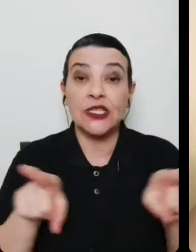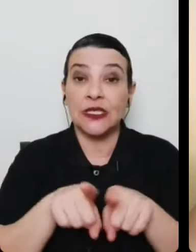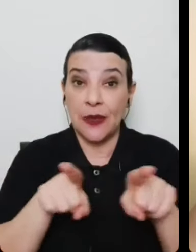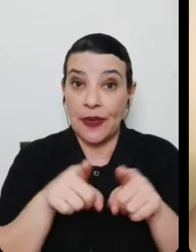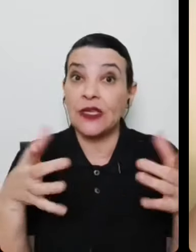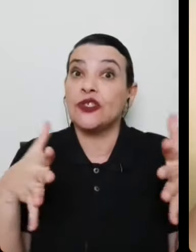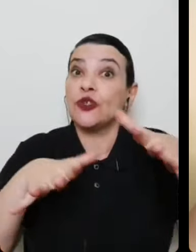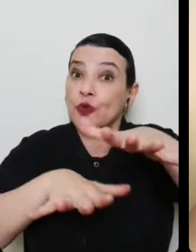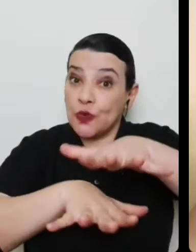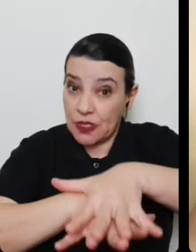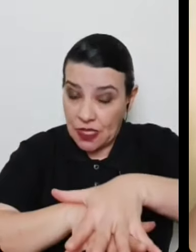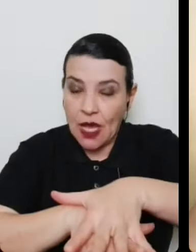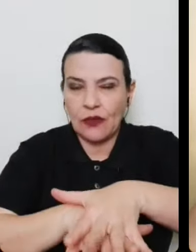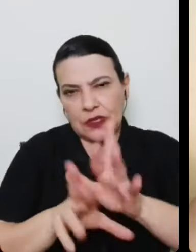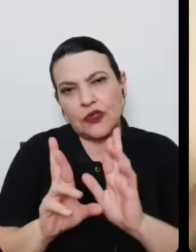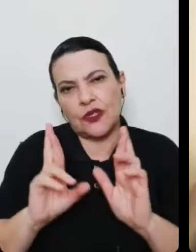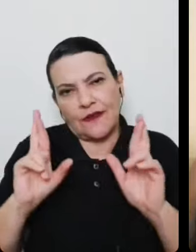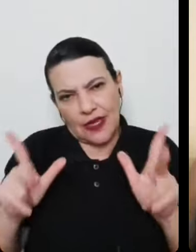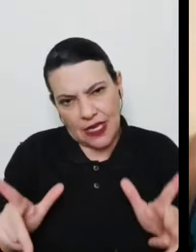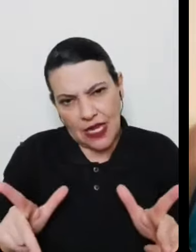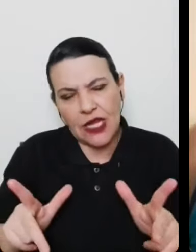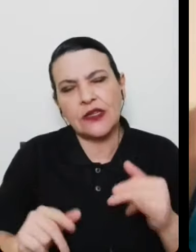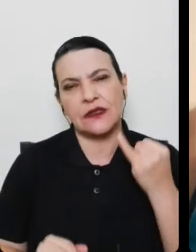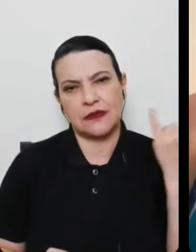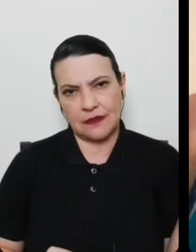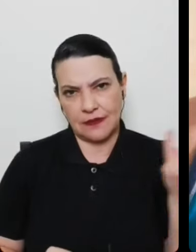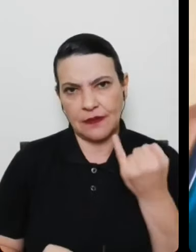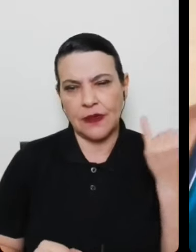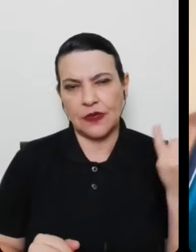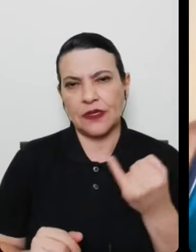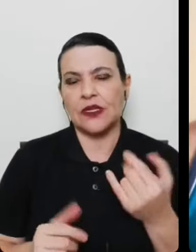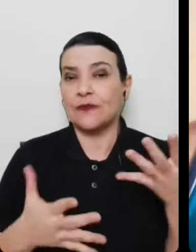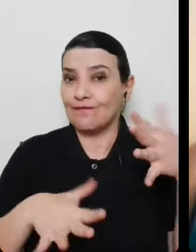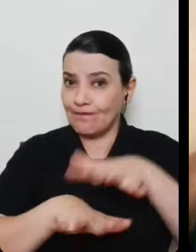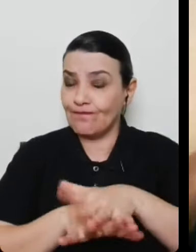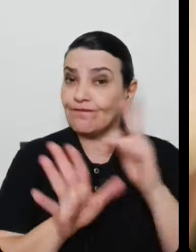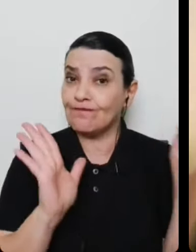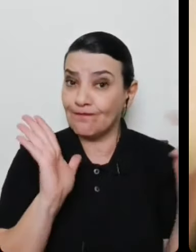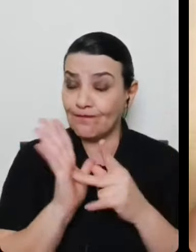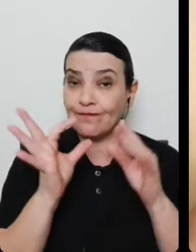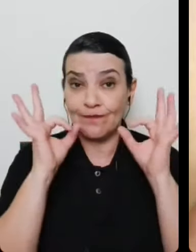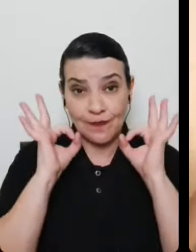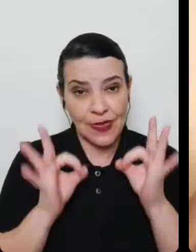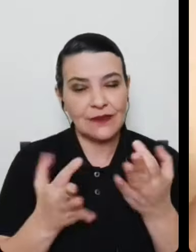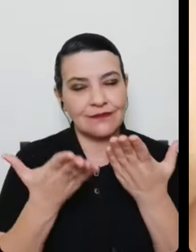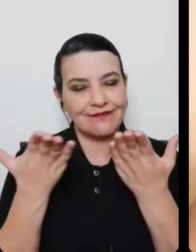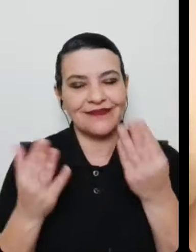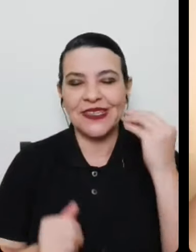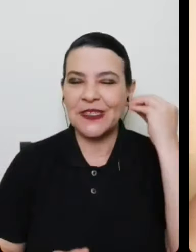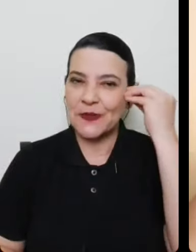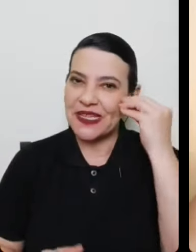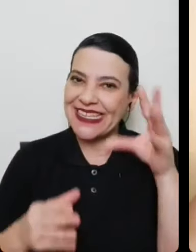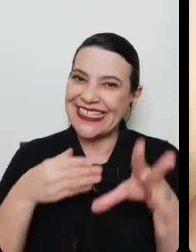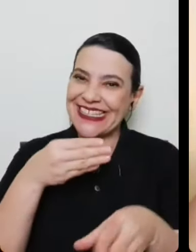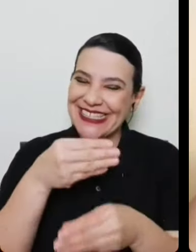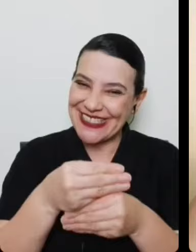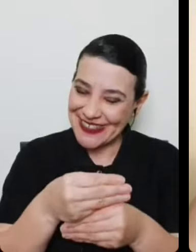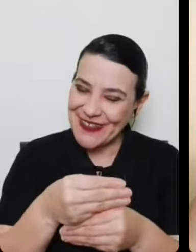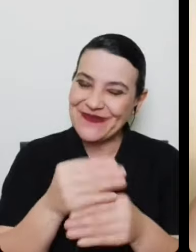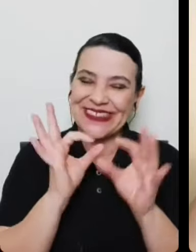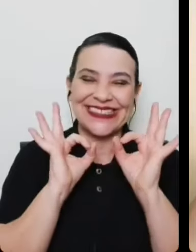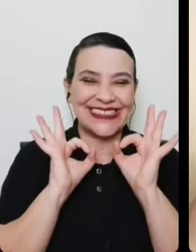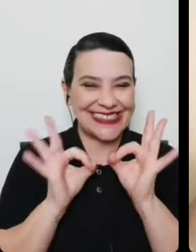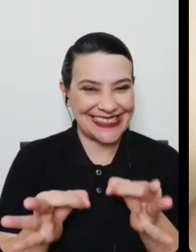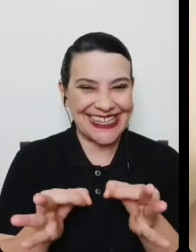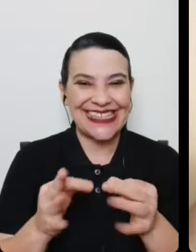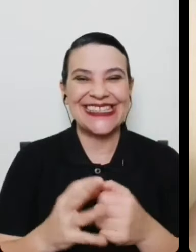né? Dos diferentes aspectos do que é incluir de fato, né? Então, a tua experiência que soma. Né? Com certeza. Fica